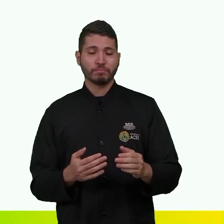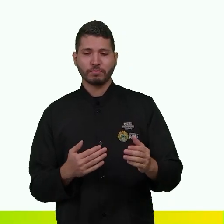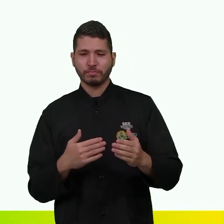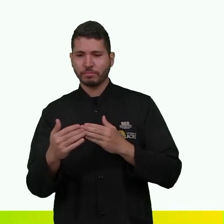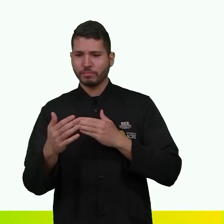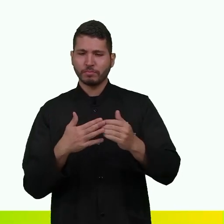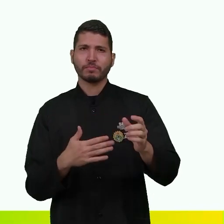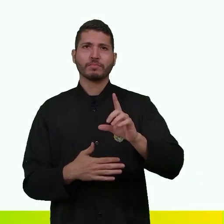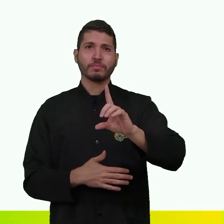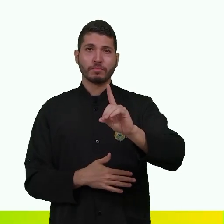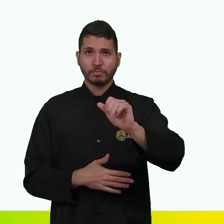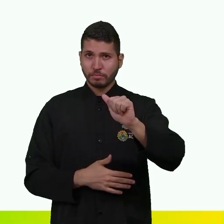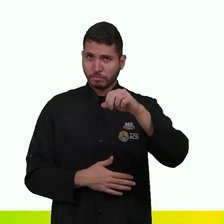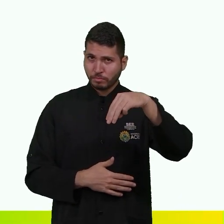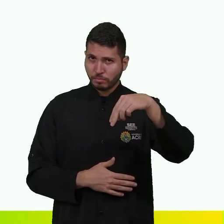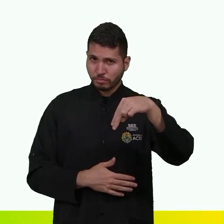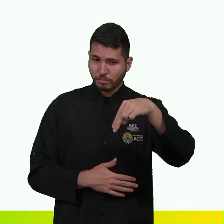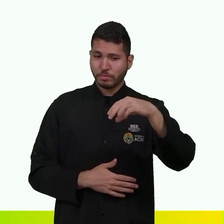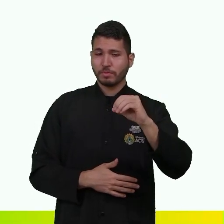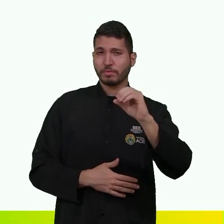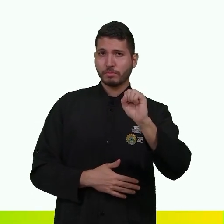aos trabalhadores resgatados.